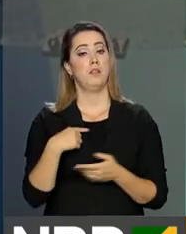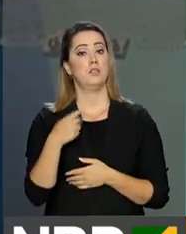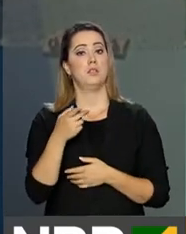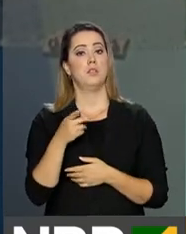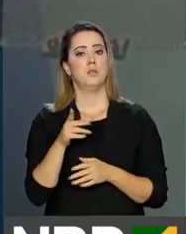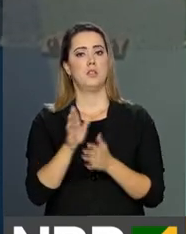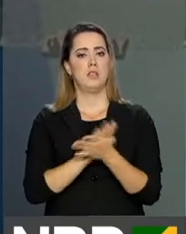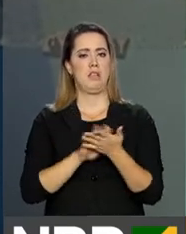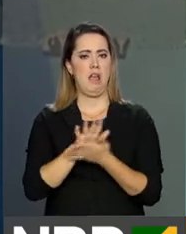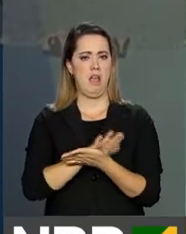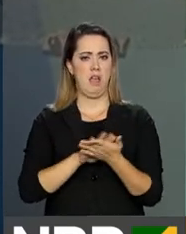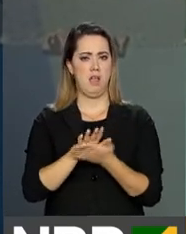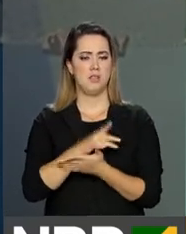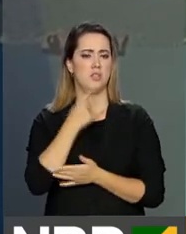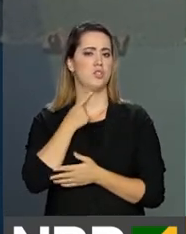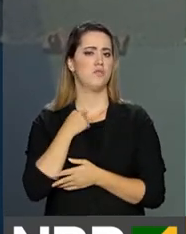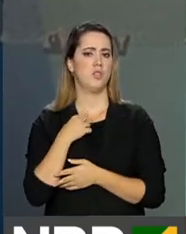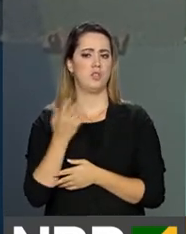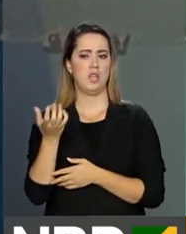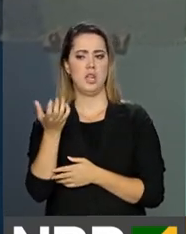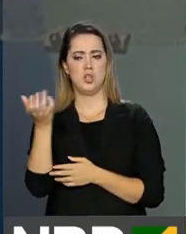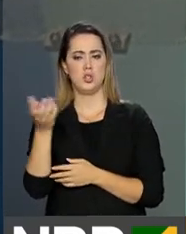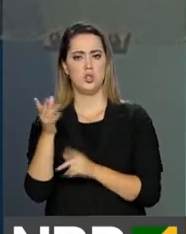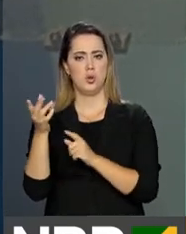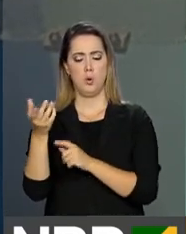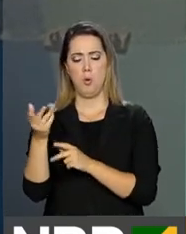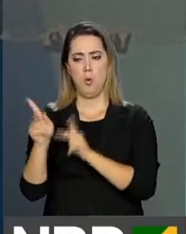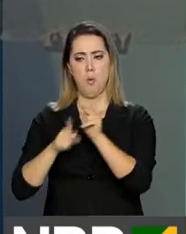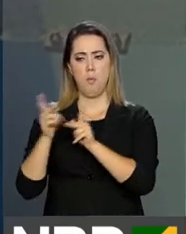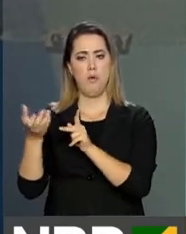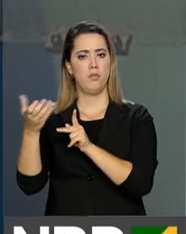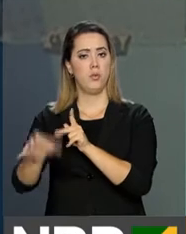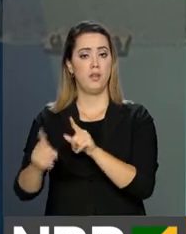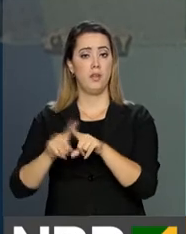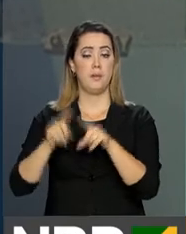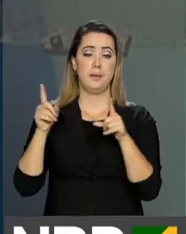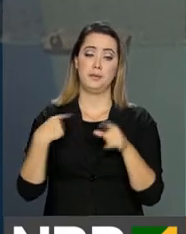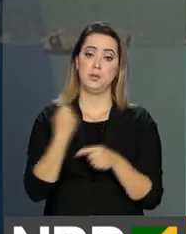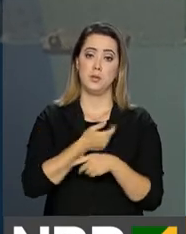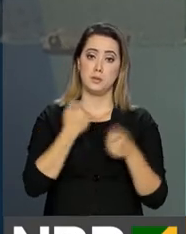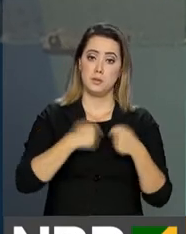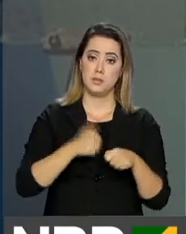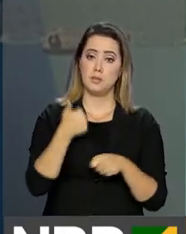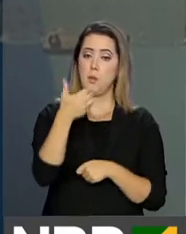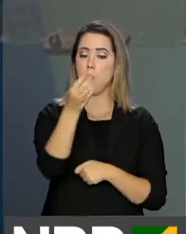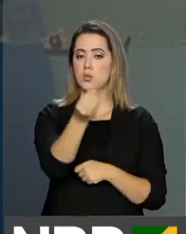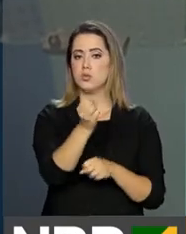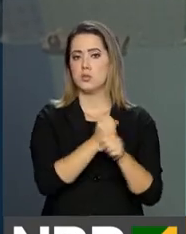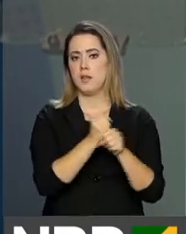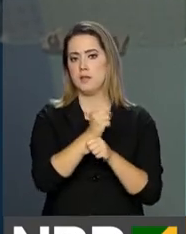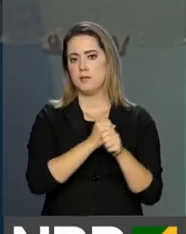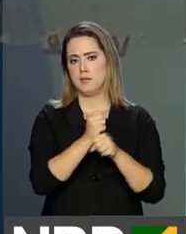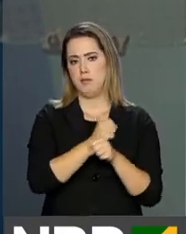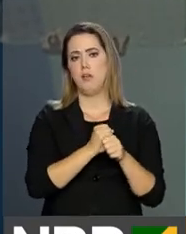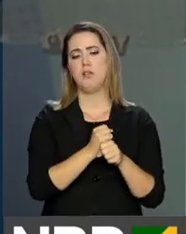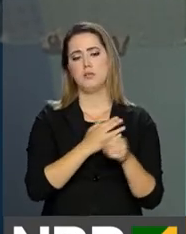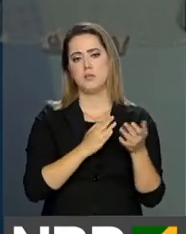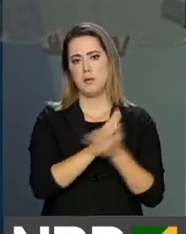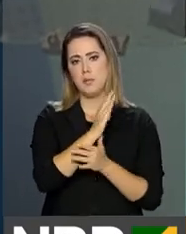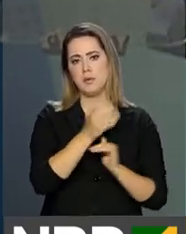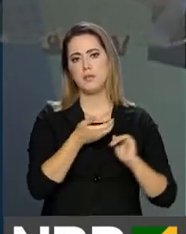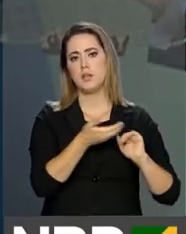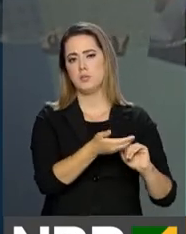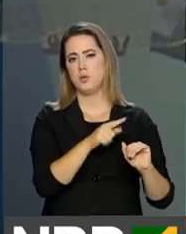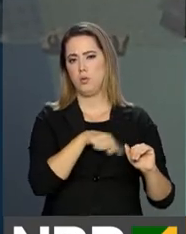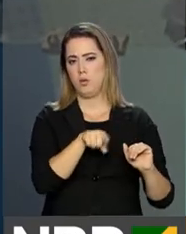desejo populista, nós dissemos, olha, nós vamos esperar pelo menos 10 anos, e foi isso que o Congresso aprovou, para que ao longo